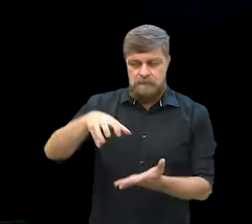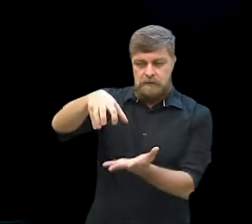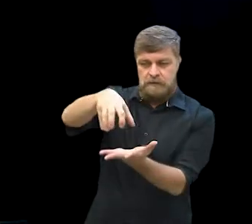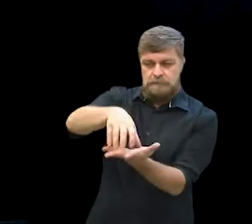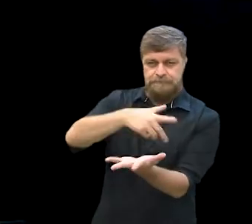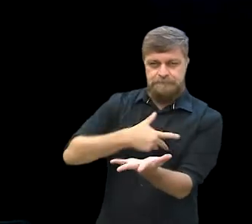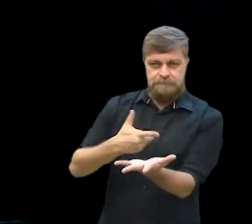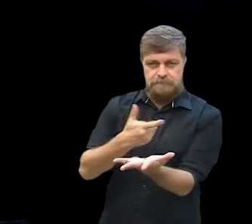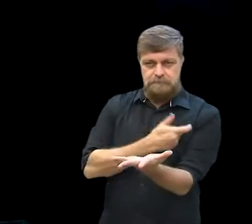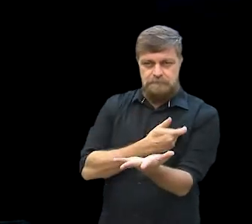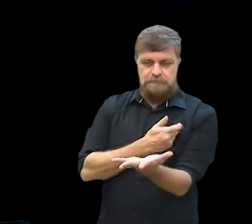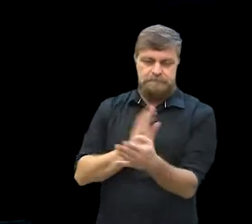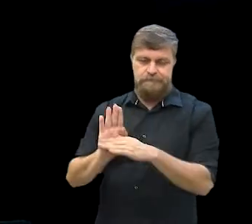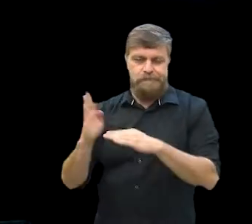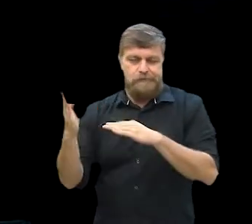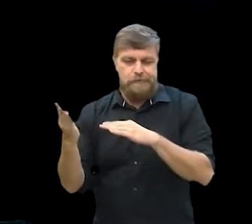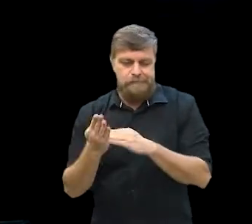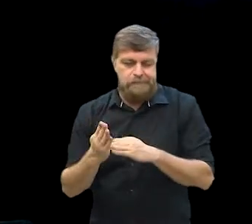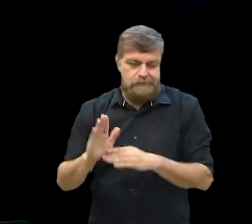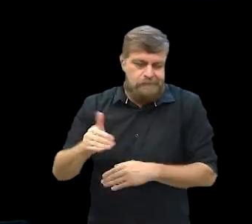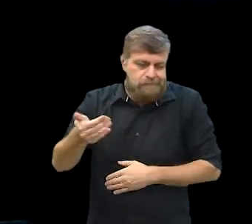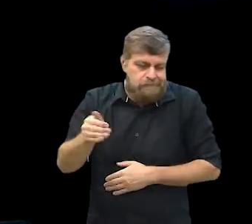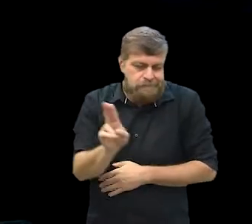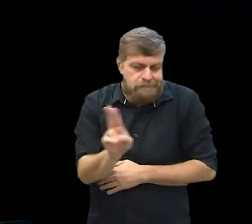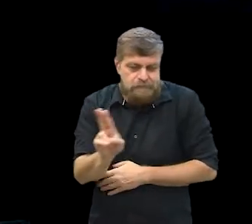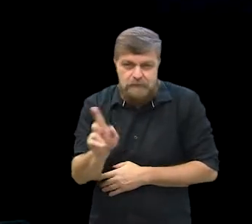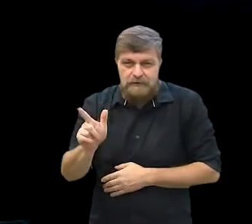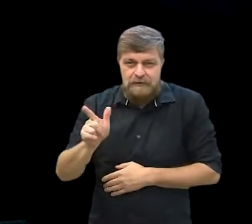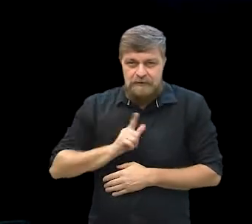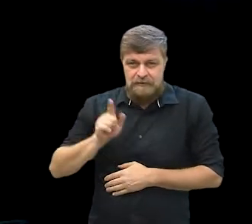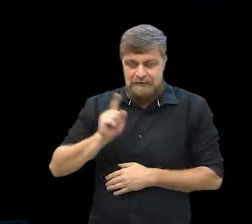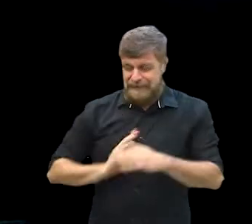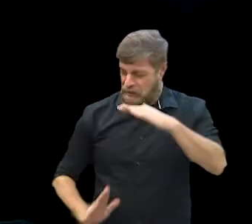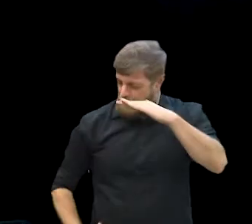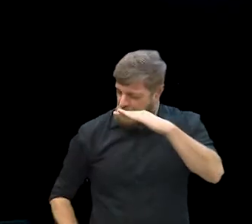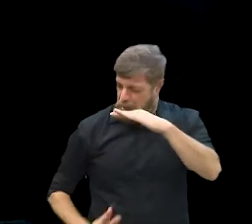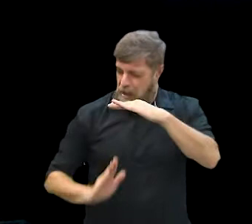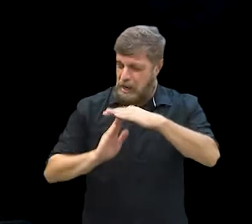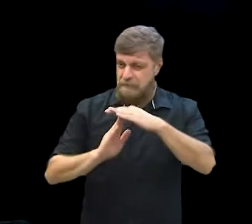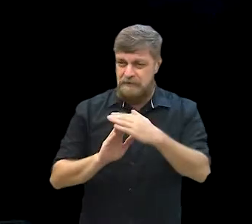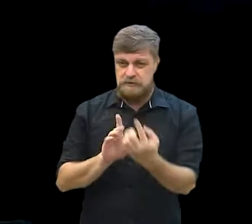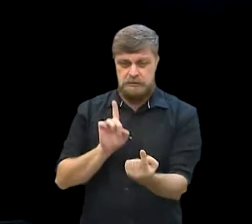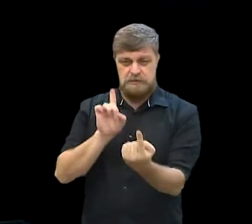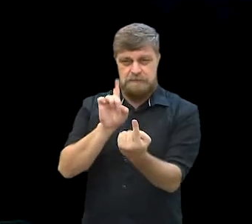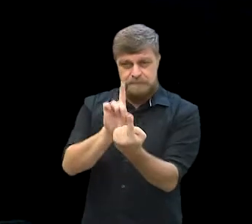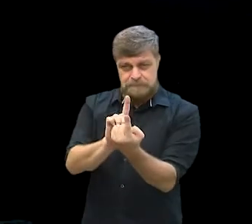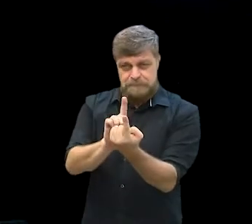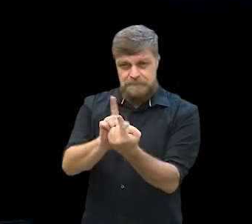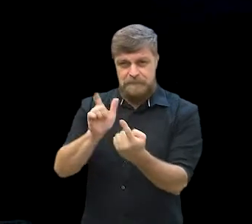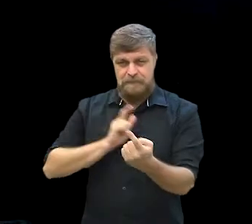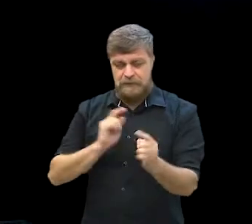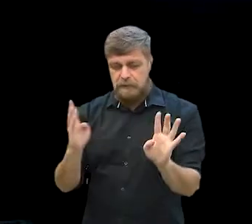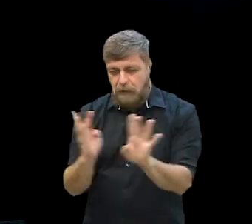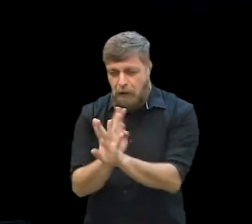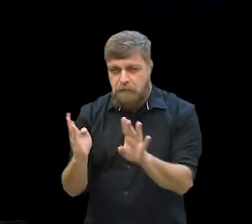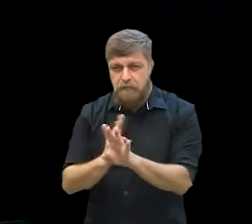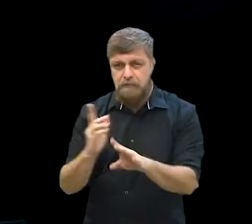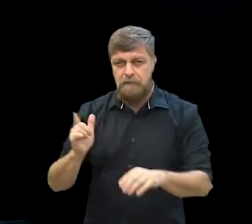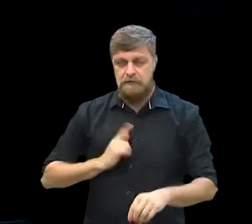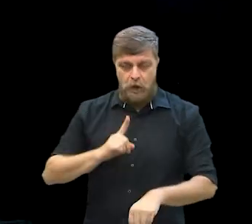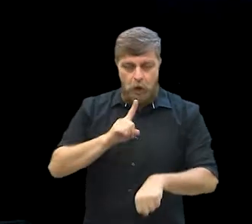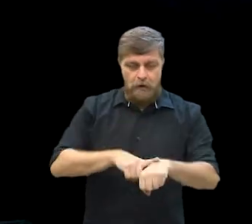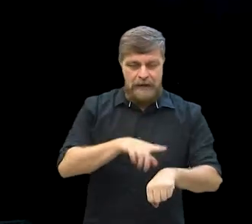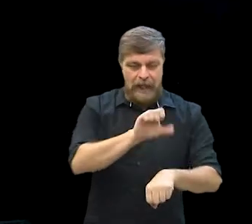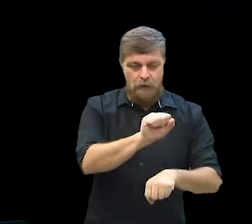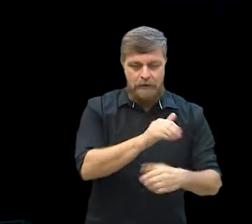a unidade de atendimento do bairro X, o pico de consultas, de trânsito naquela